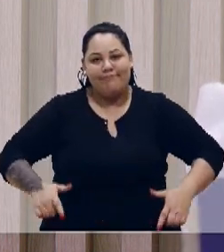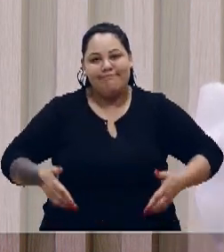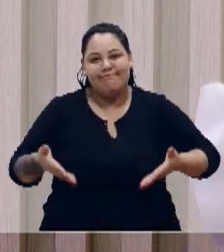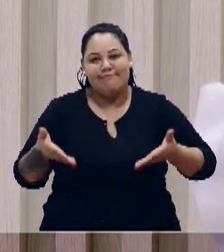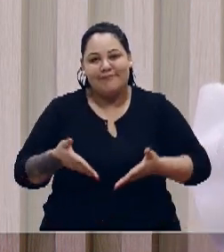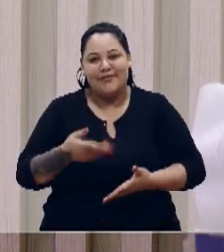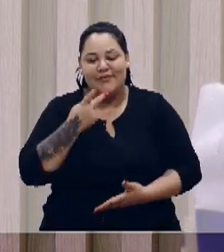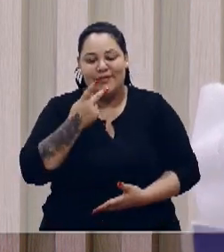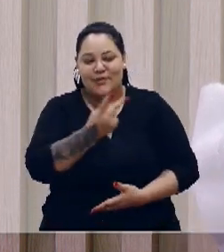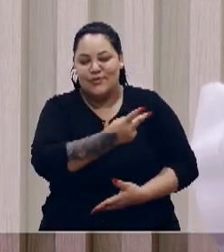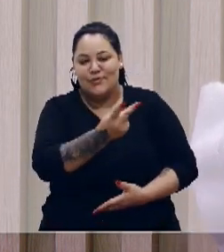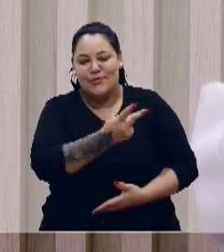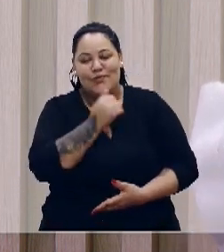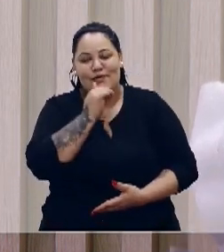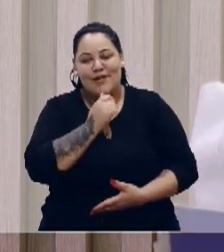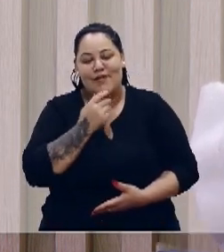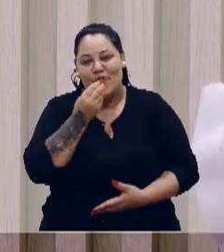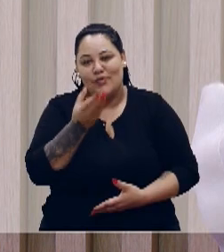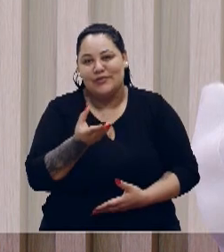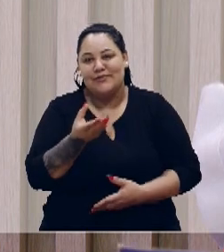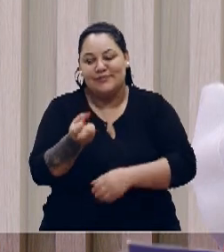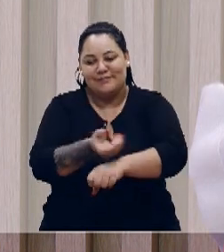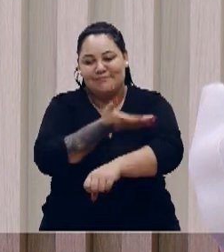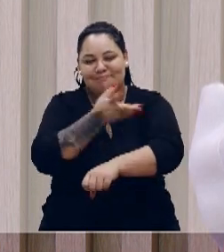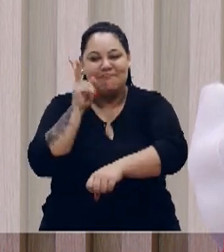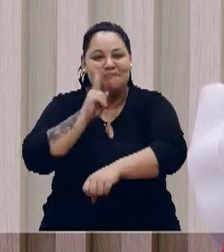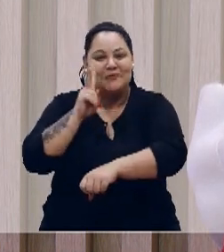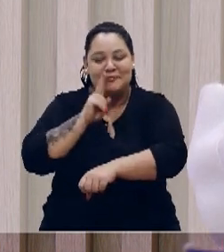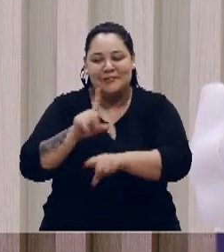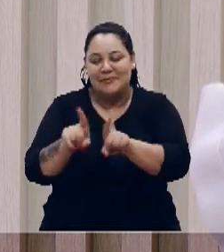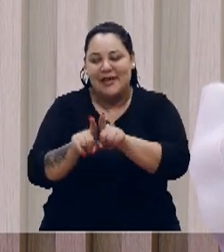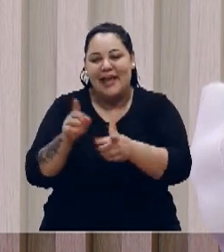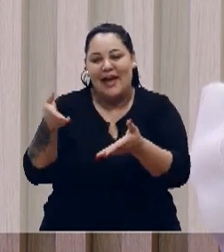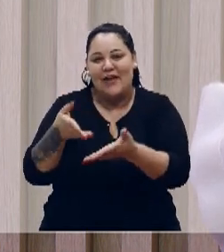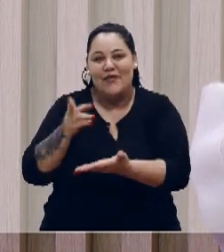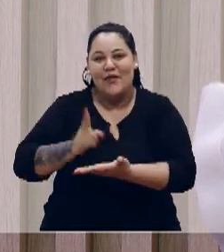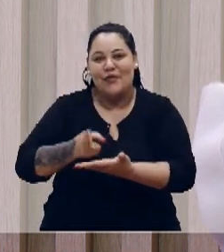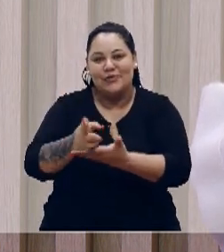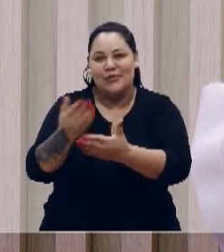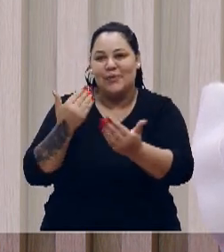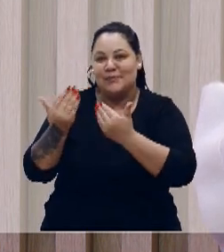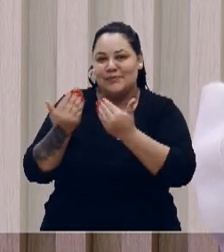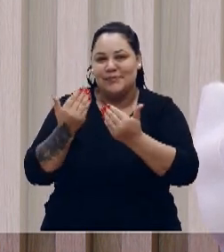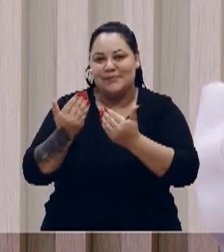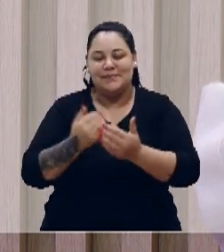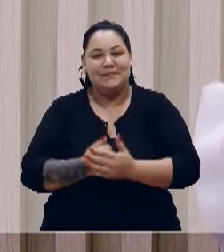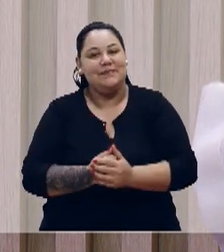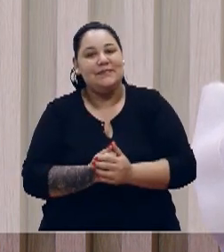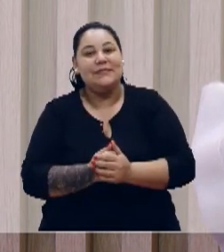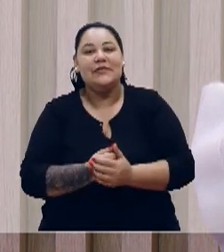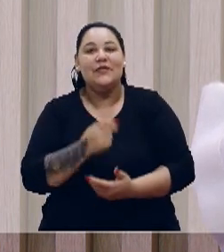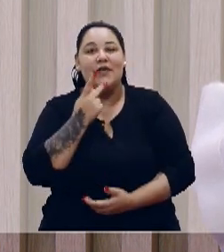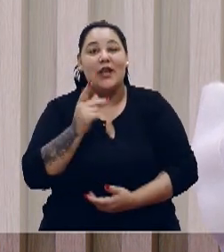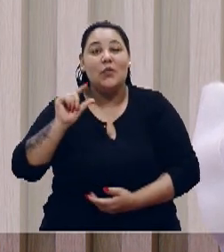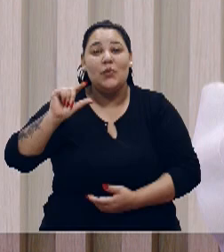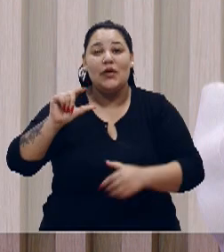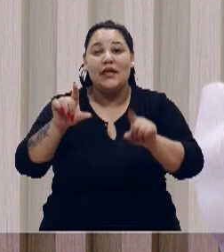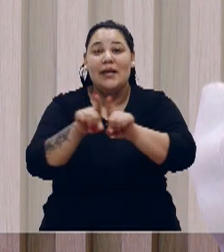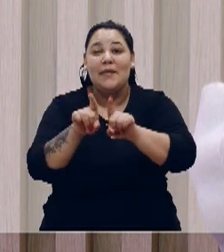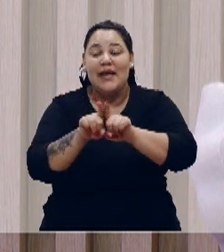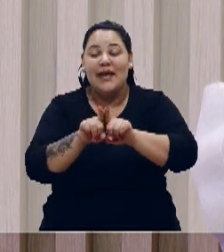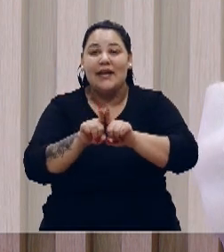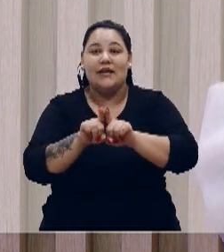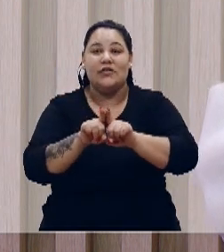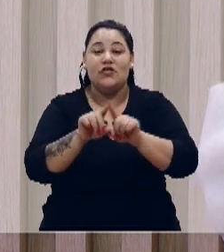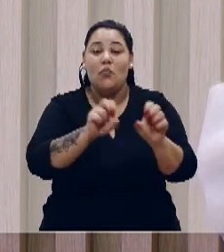trazendo um pouquinho das histórias muito emocionantes, por sinal. E a gente vai continuar, né? Então, meninas falando um pouquinho. E a gente pode falar um pouquinho de